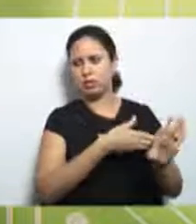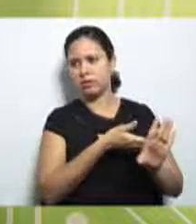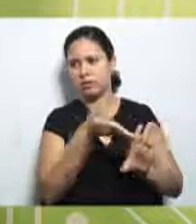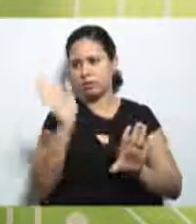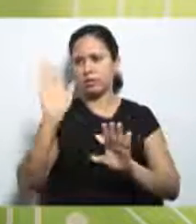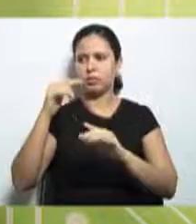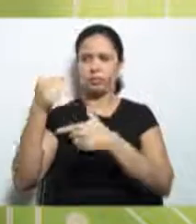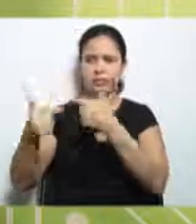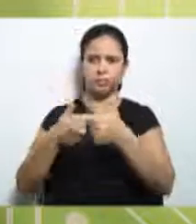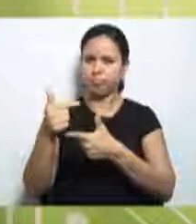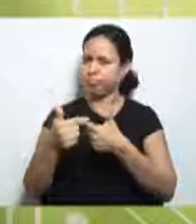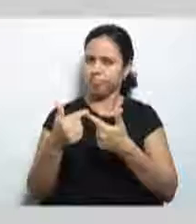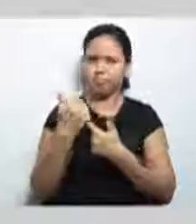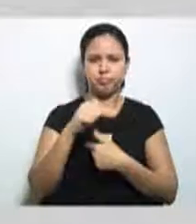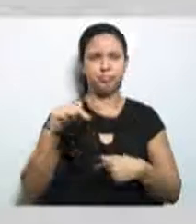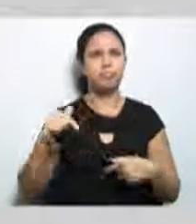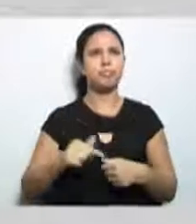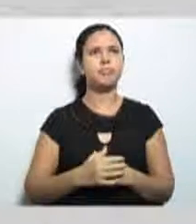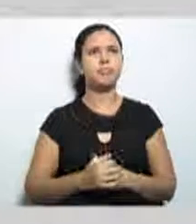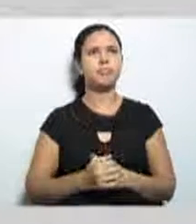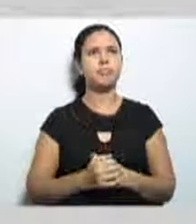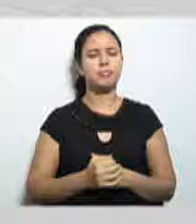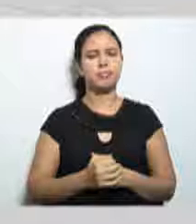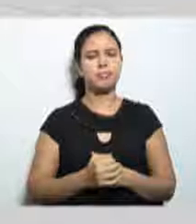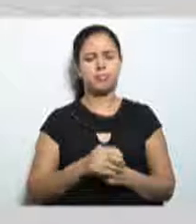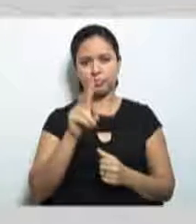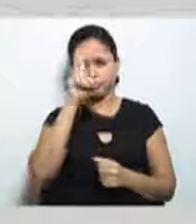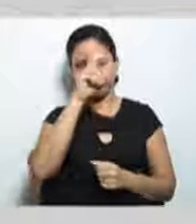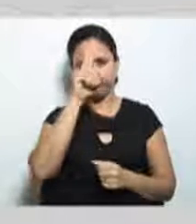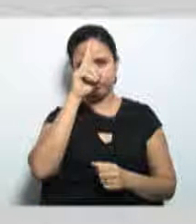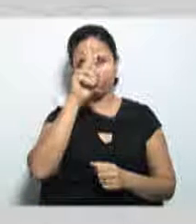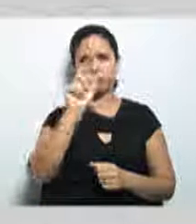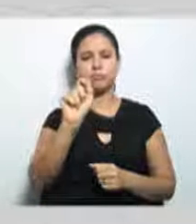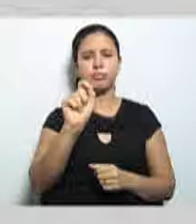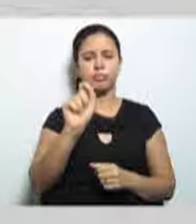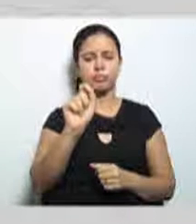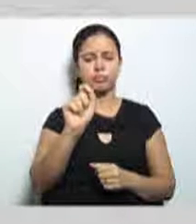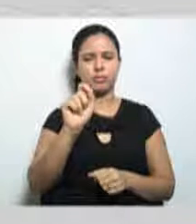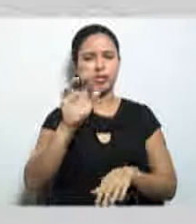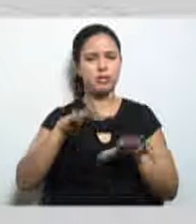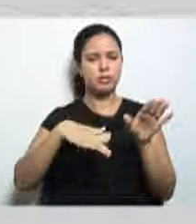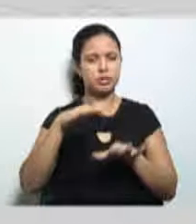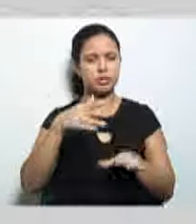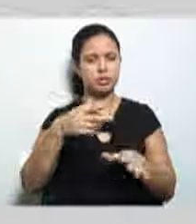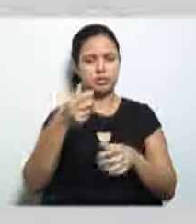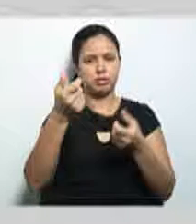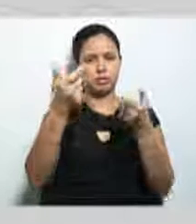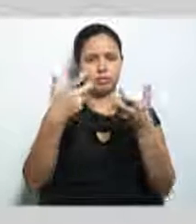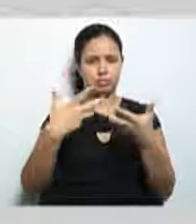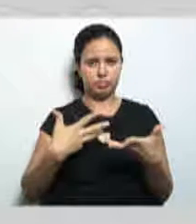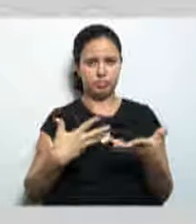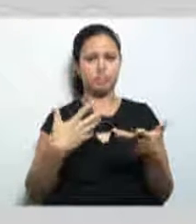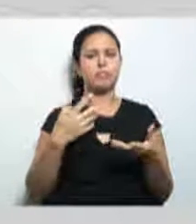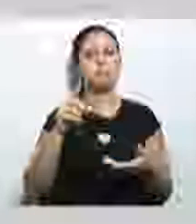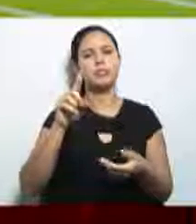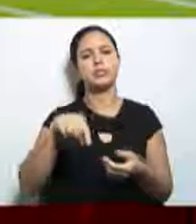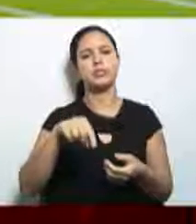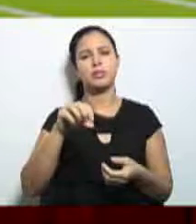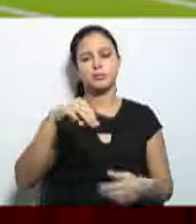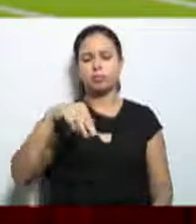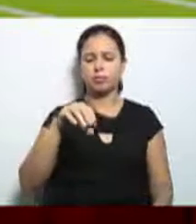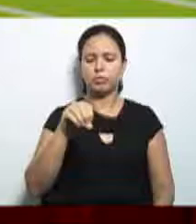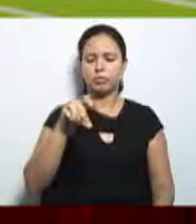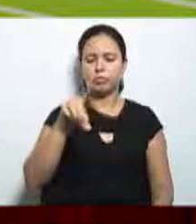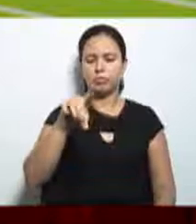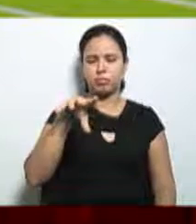hoje essa concepção. E lembrando, professora, que embora a gente fale desse modo de produção tribal e